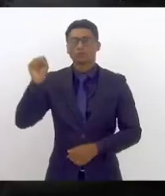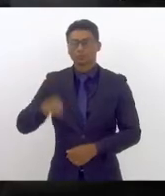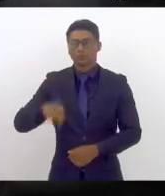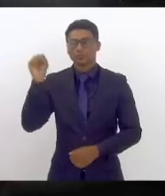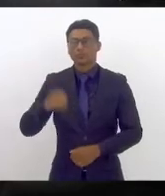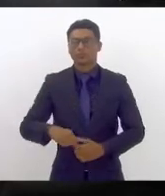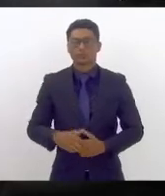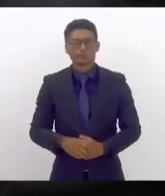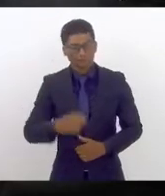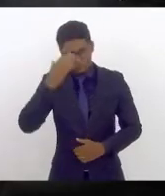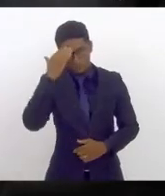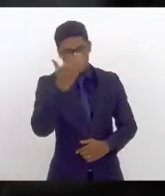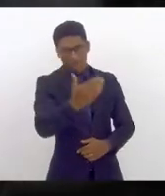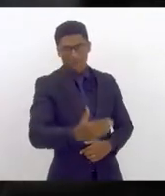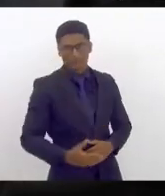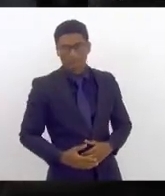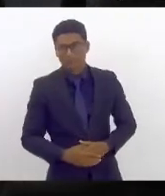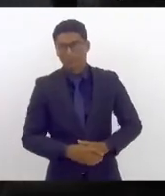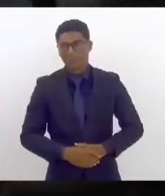obrigado